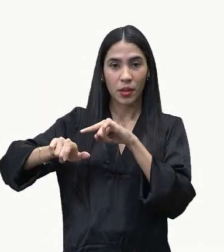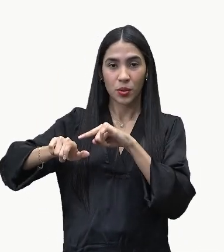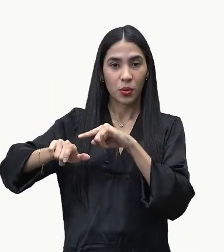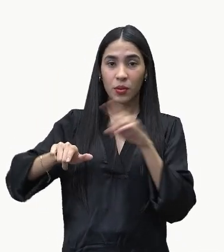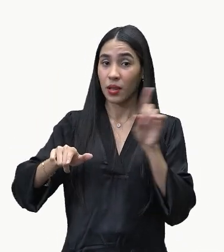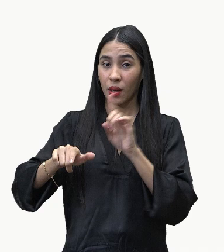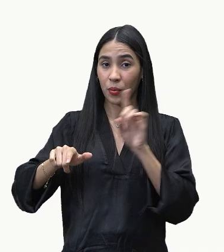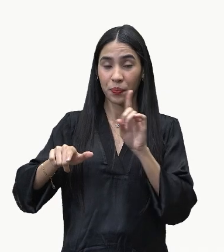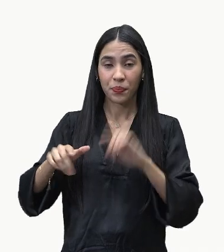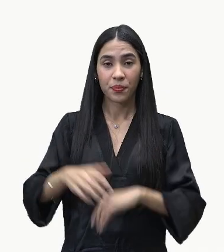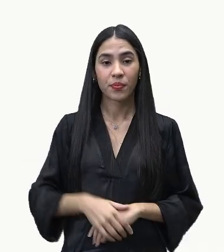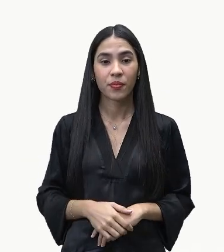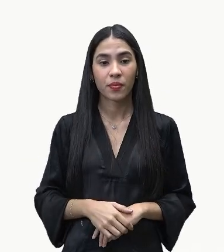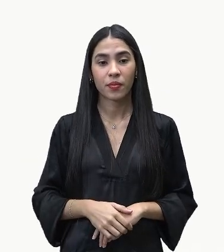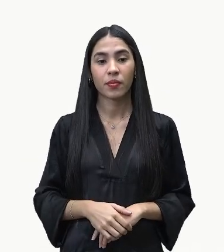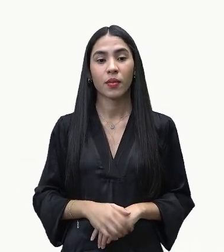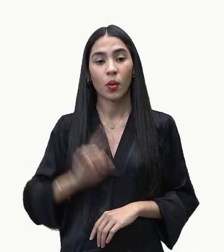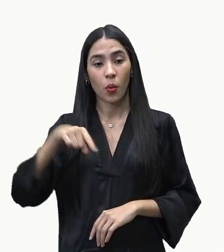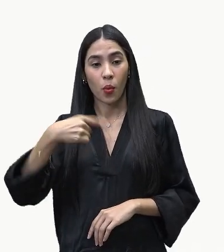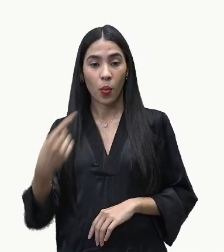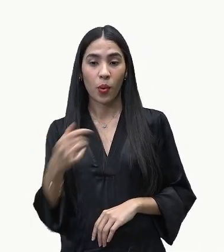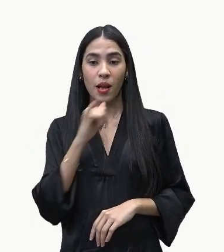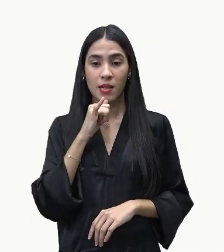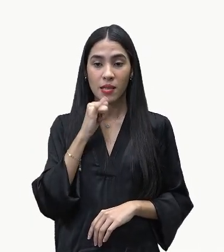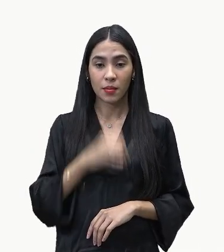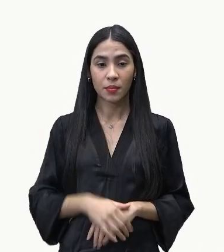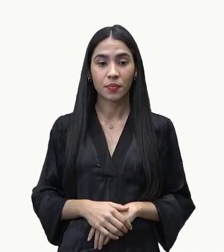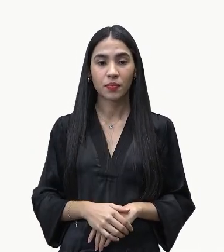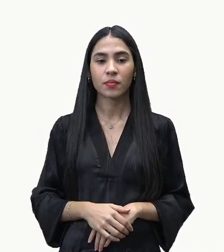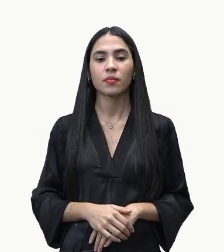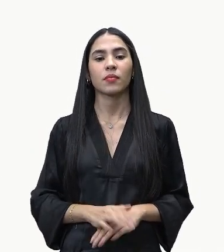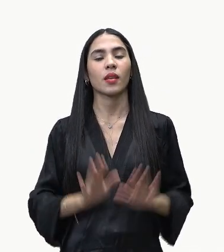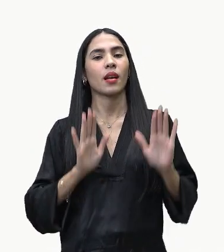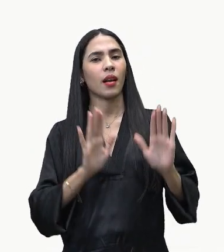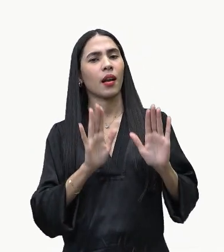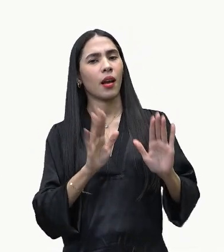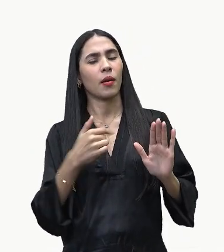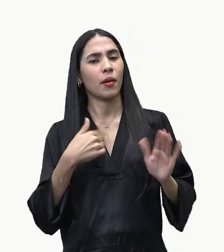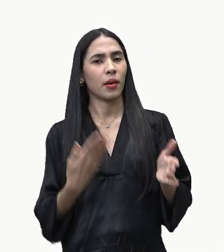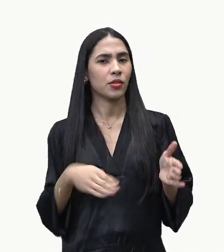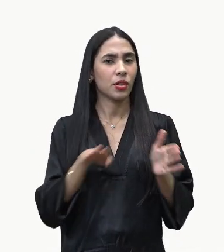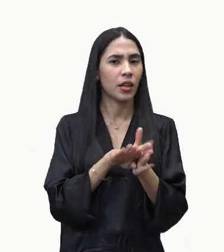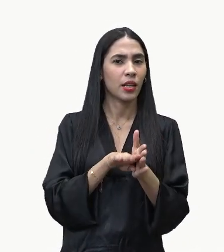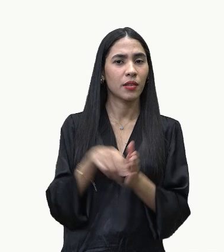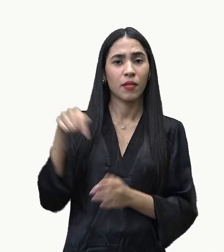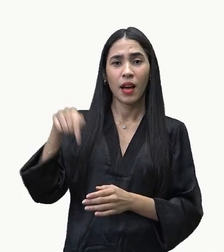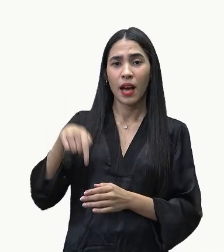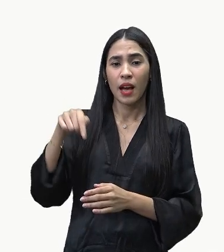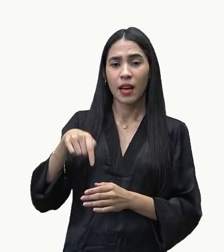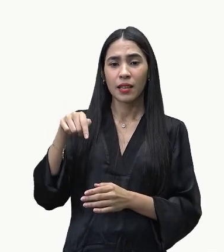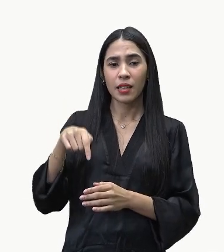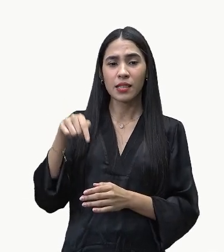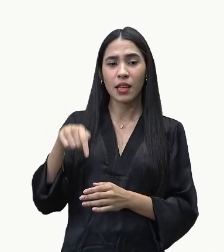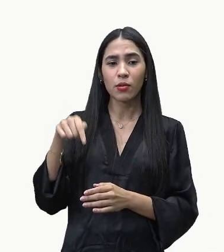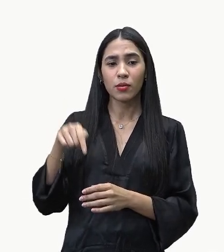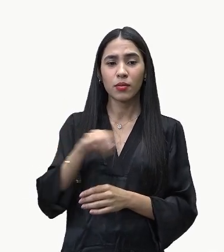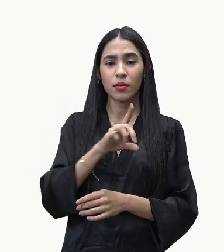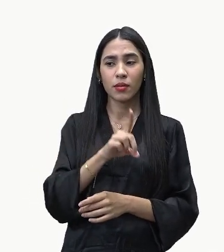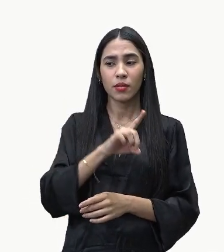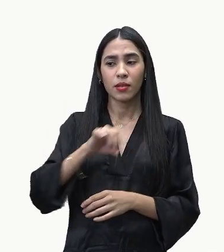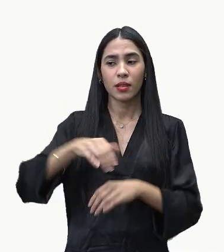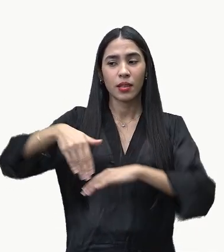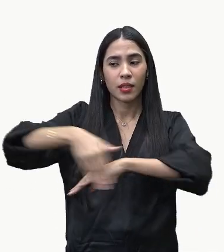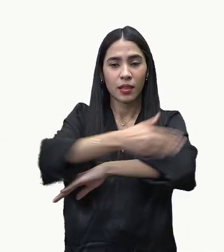feminina neste caso. Outro exemplo. Calma, já estou chegando, estou aqui na Djalma Batista. Djalma